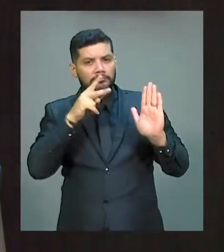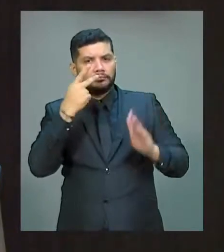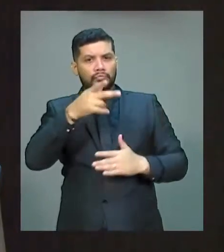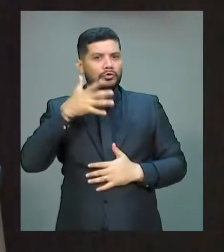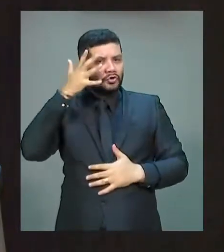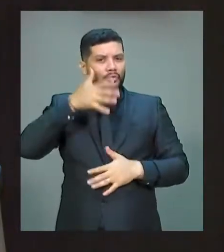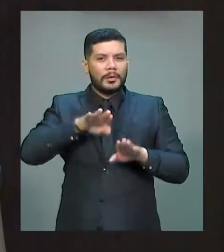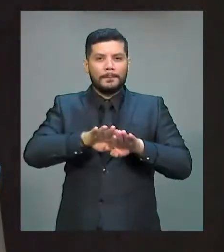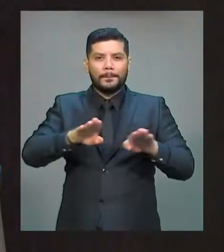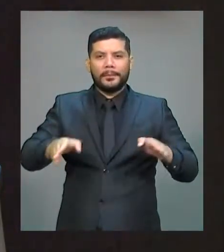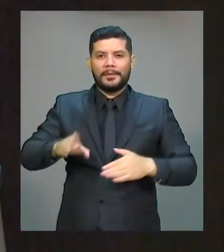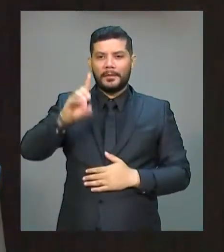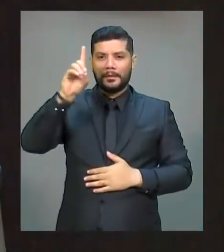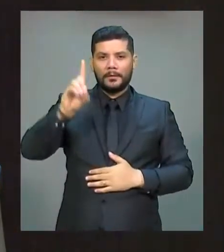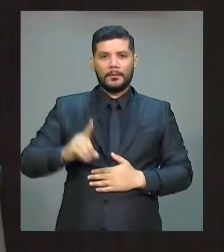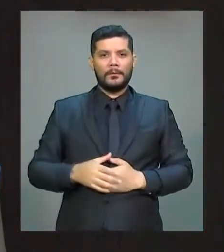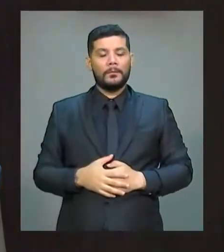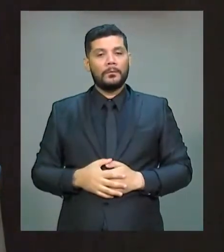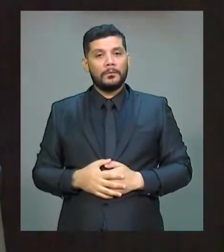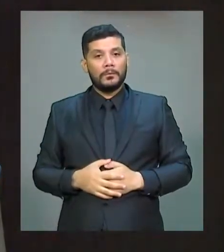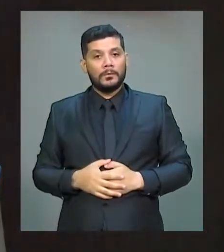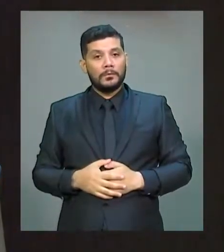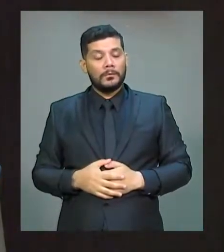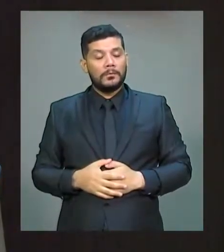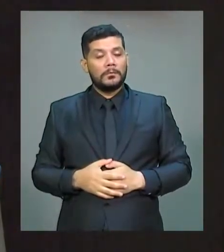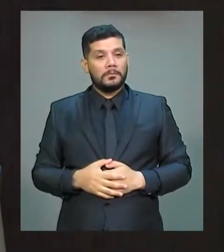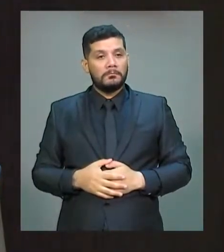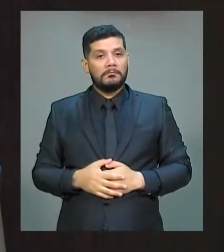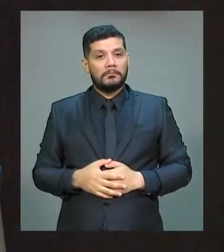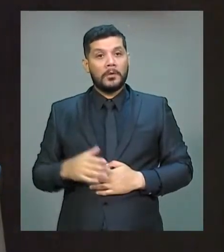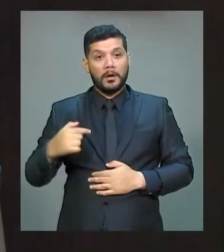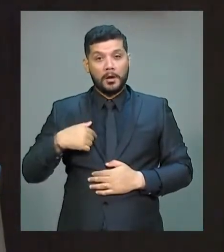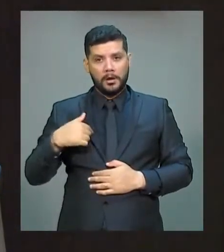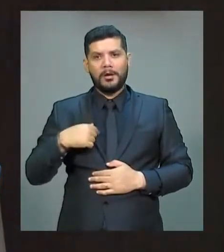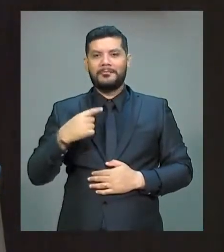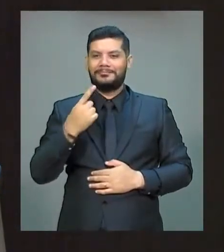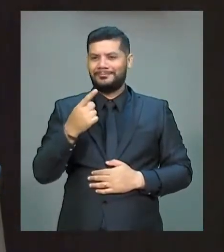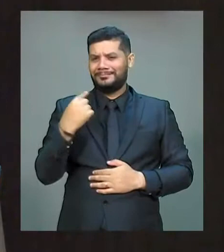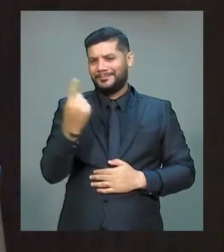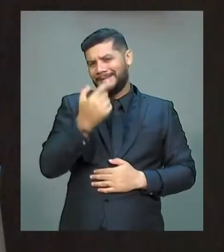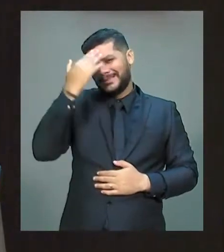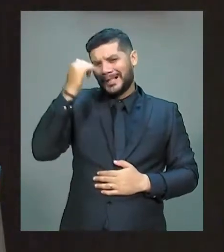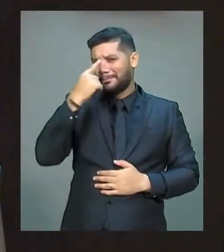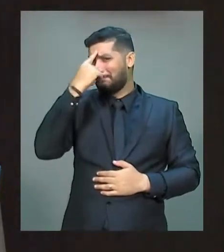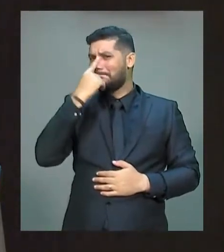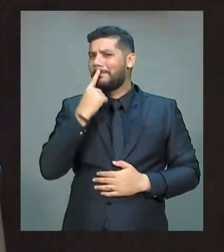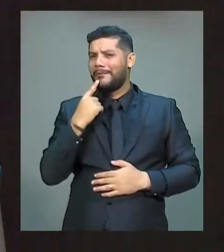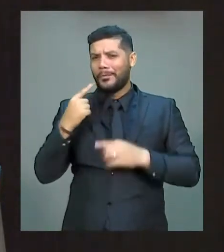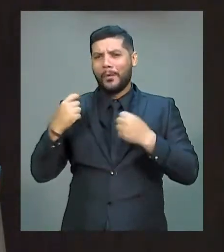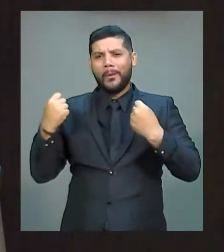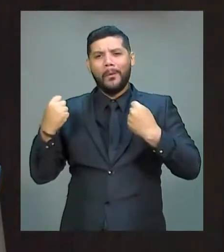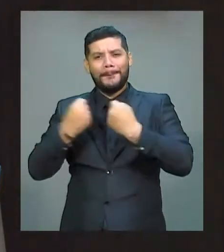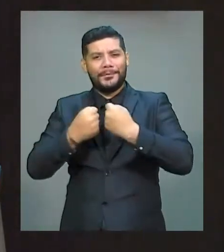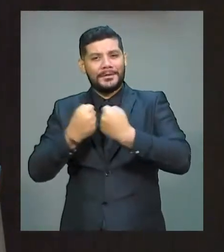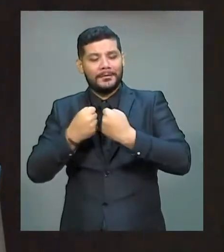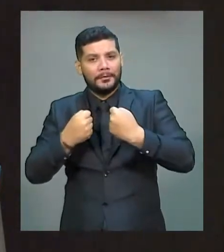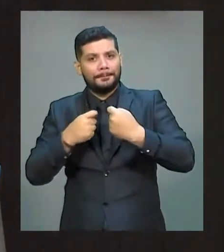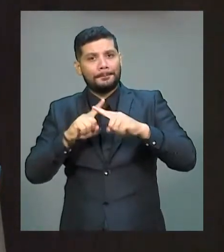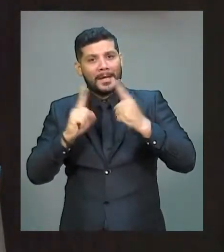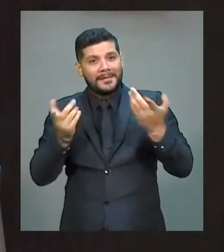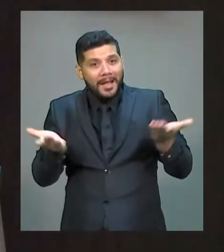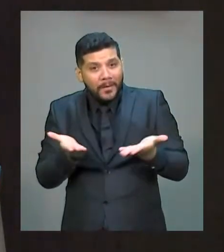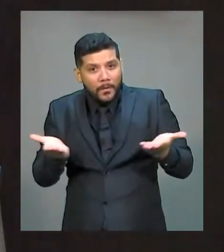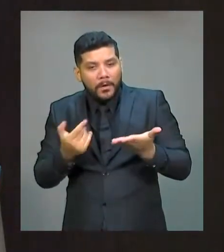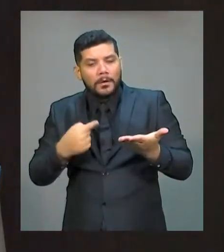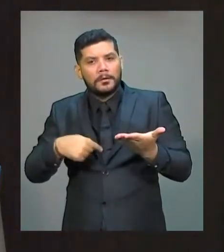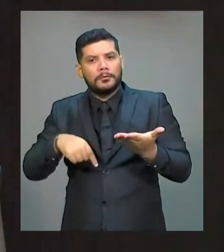Quero dizer que mesmo como um parlamentar que me perfilo à oposição, é muito importante que nesse momento nós